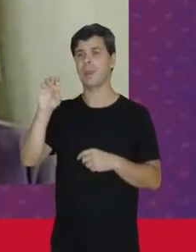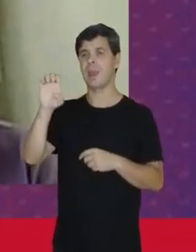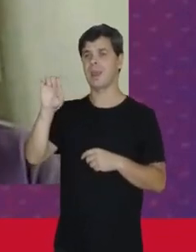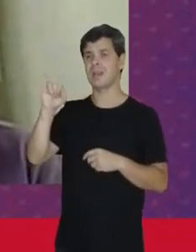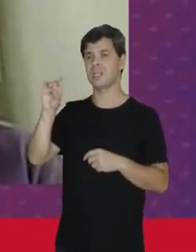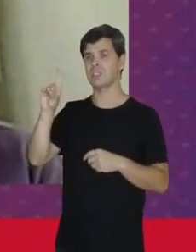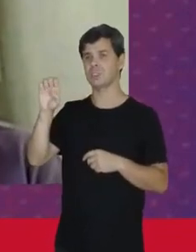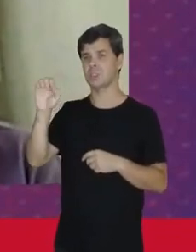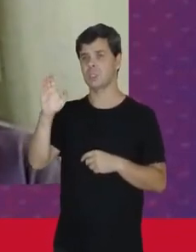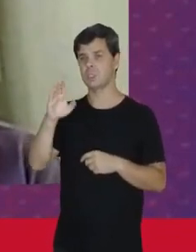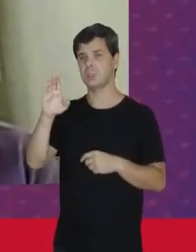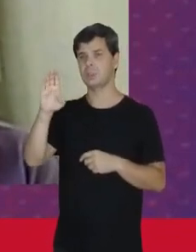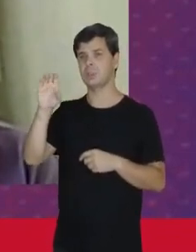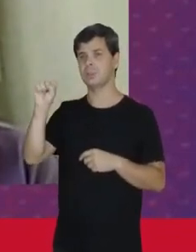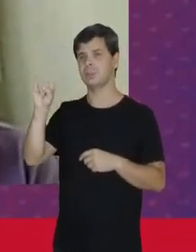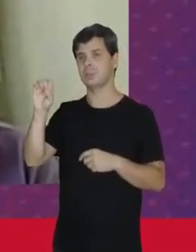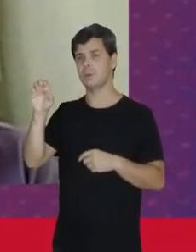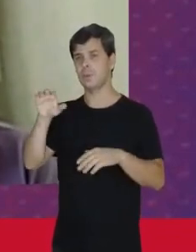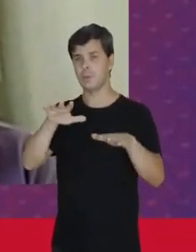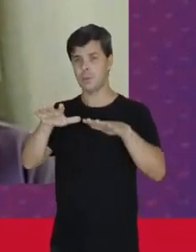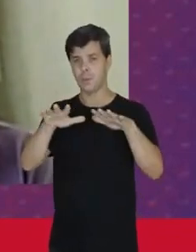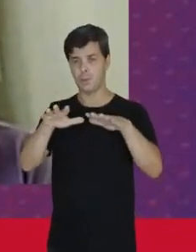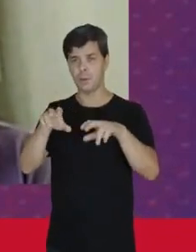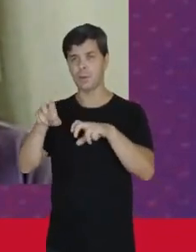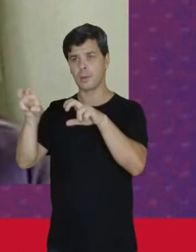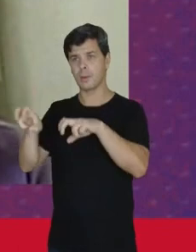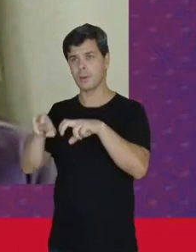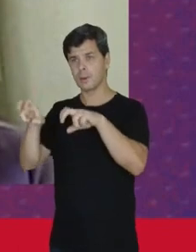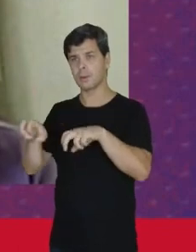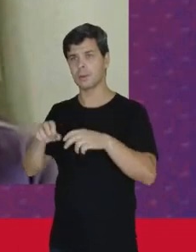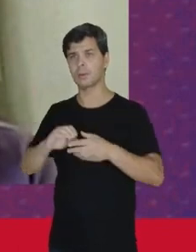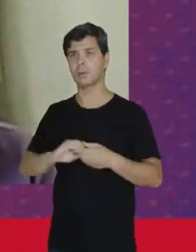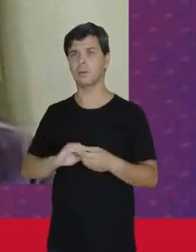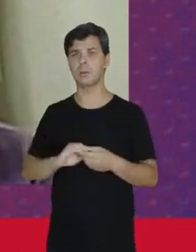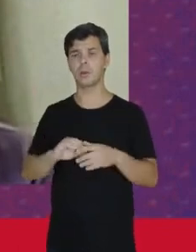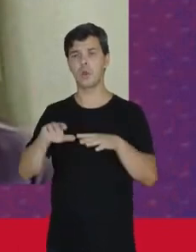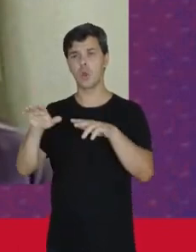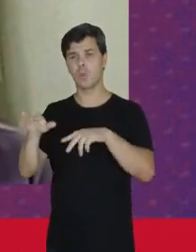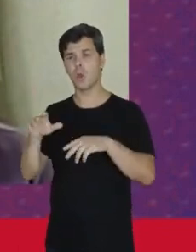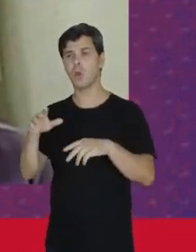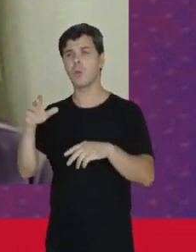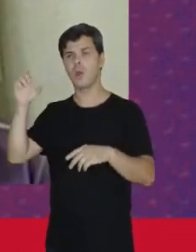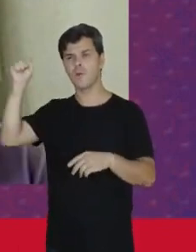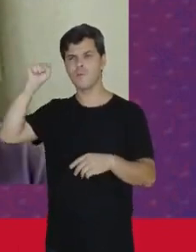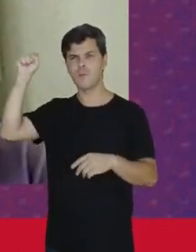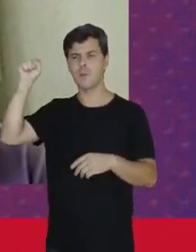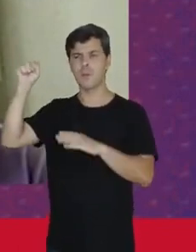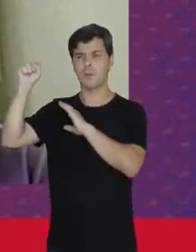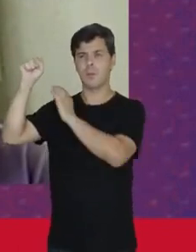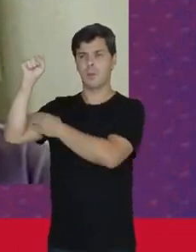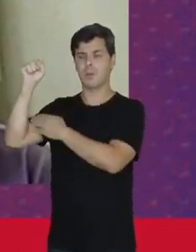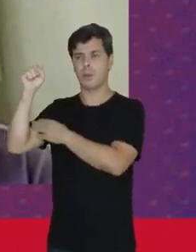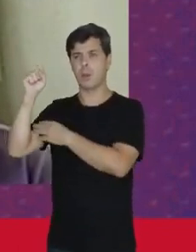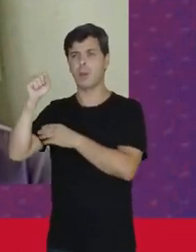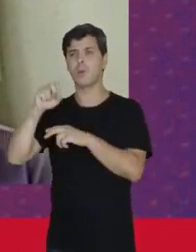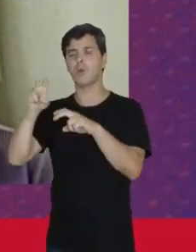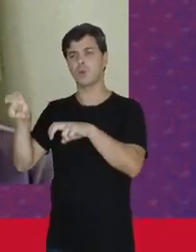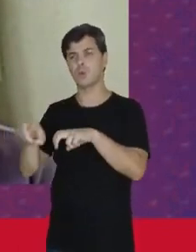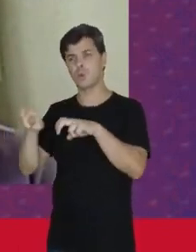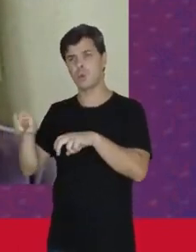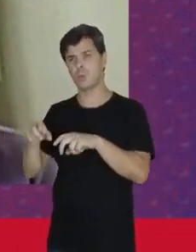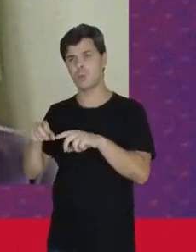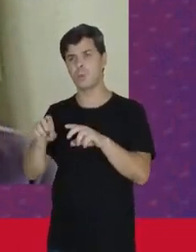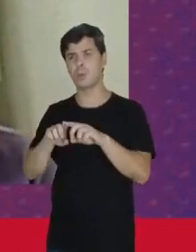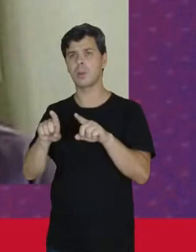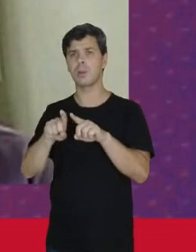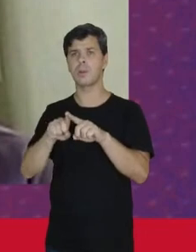Iridiane Seibert, Movimento de Mulheres Camponesas, um movimento feminista, autônomo de mulheres do campo e